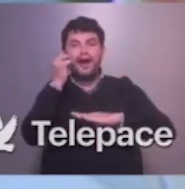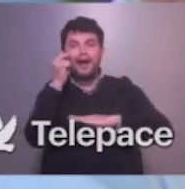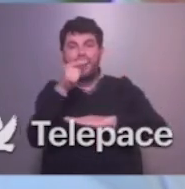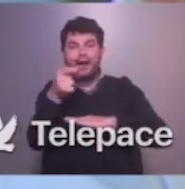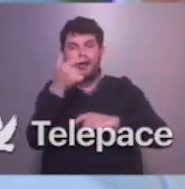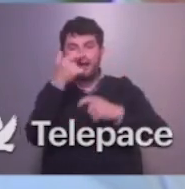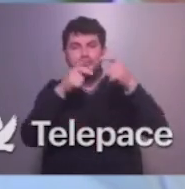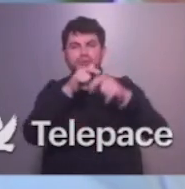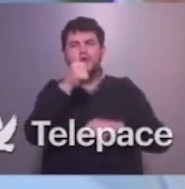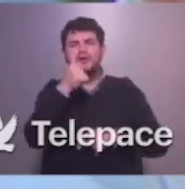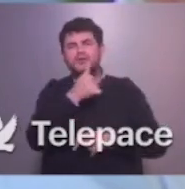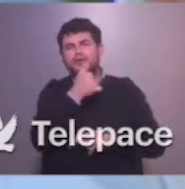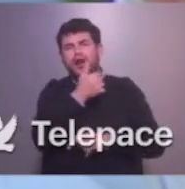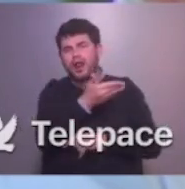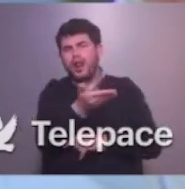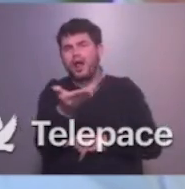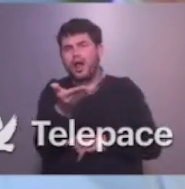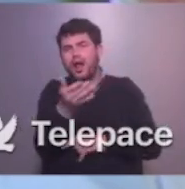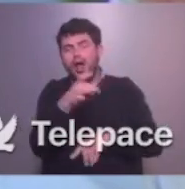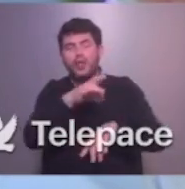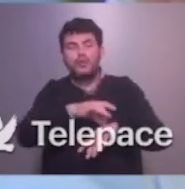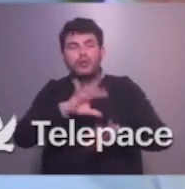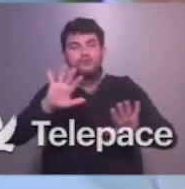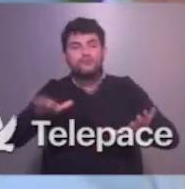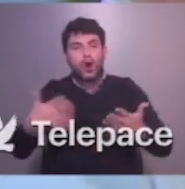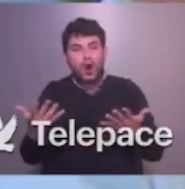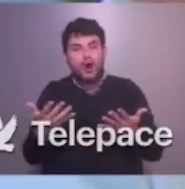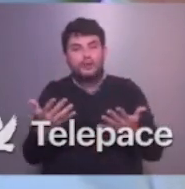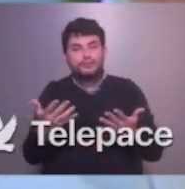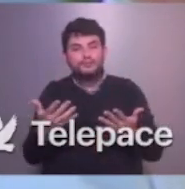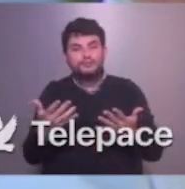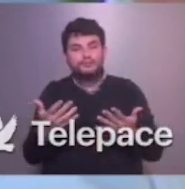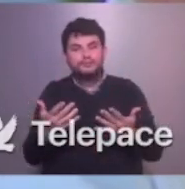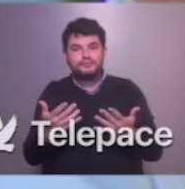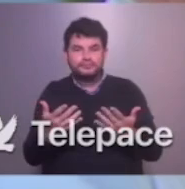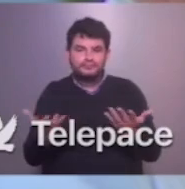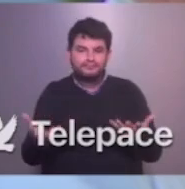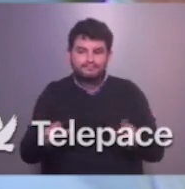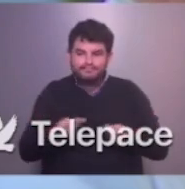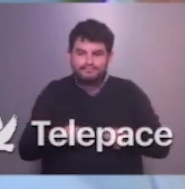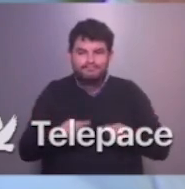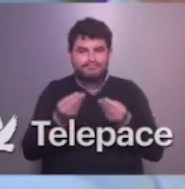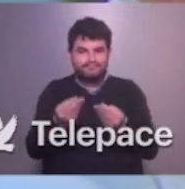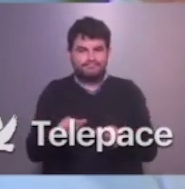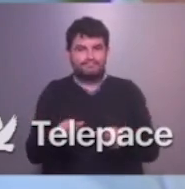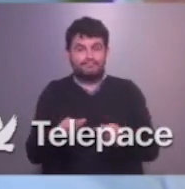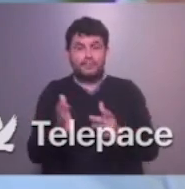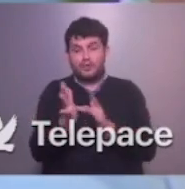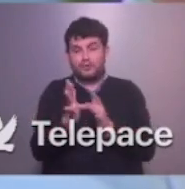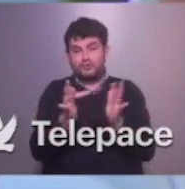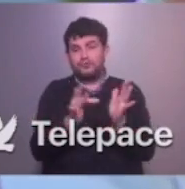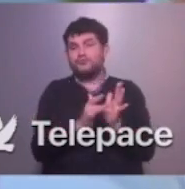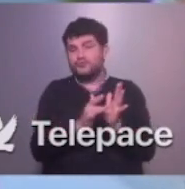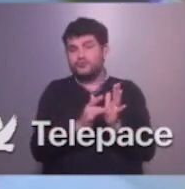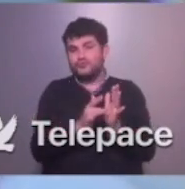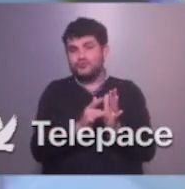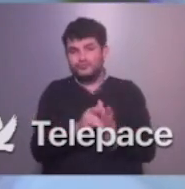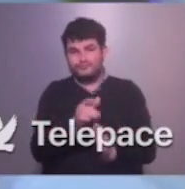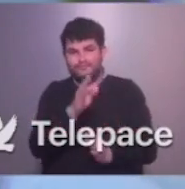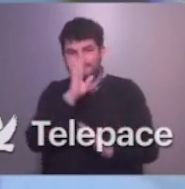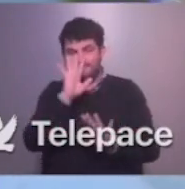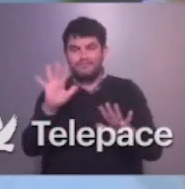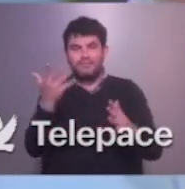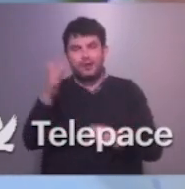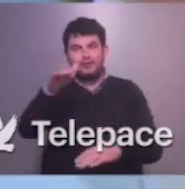tinham pessoas sofrendo de alguma doença, as traziam até ele. E Jesus, impondo